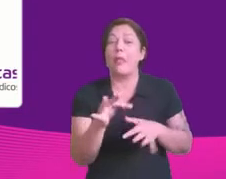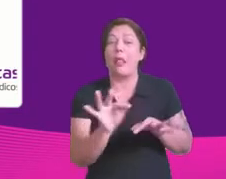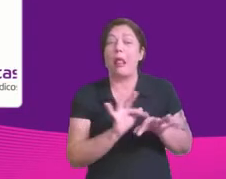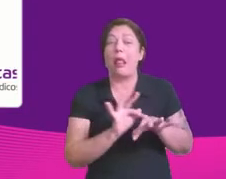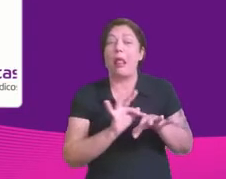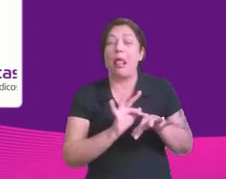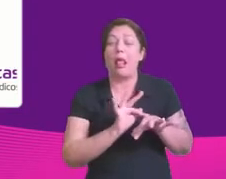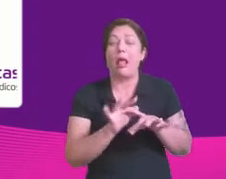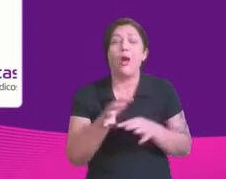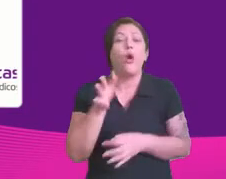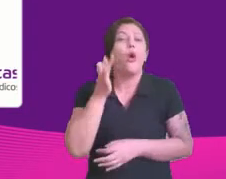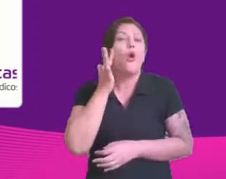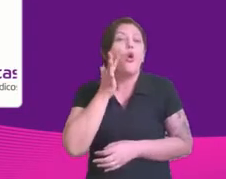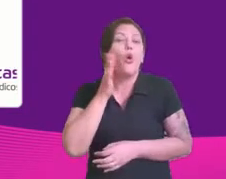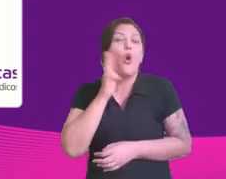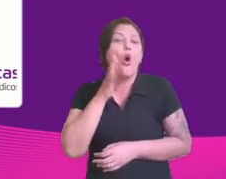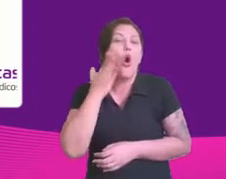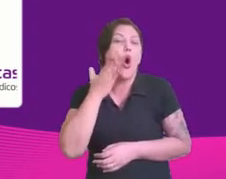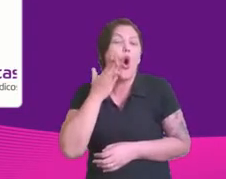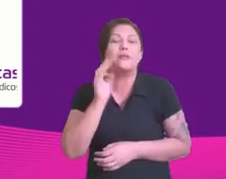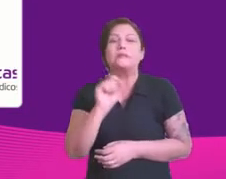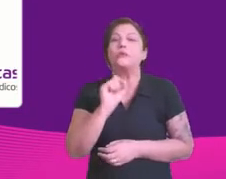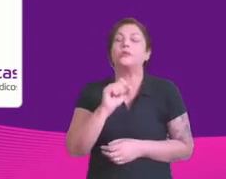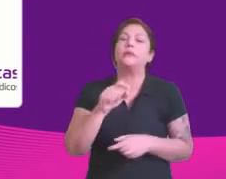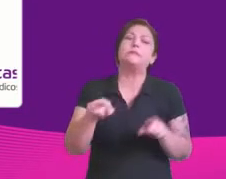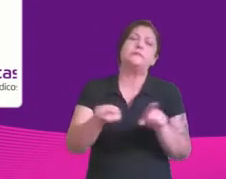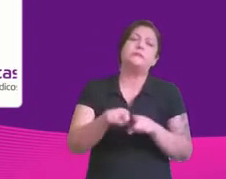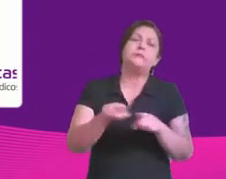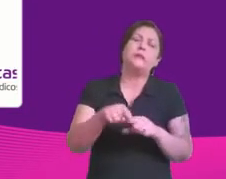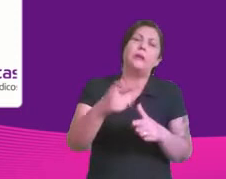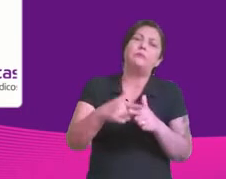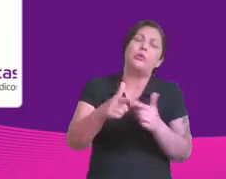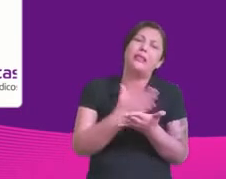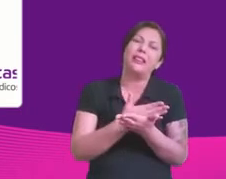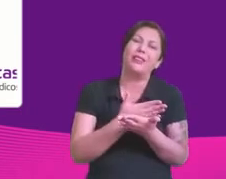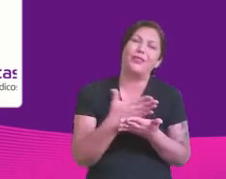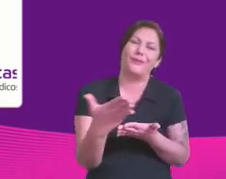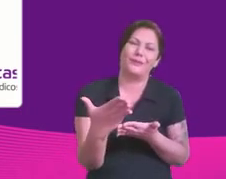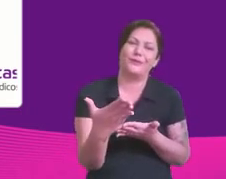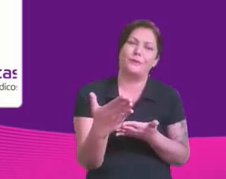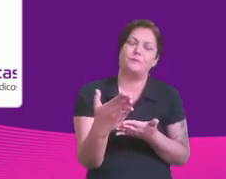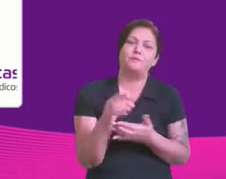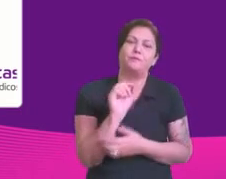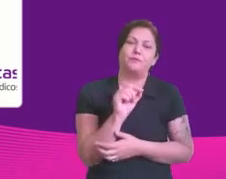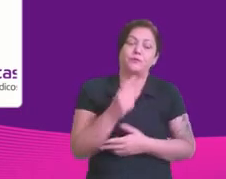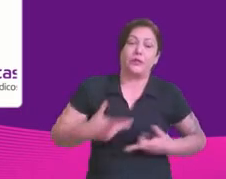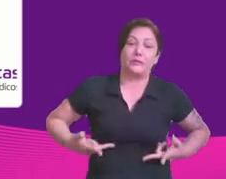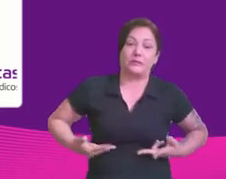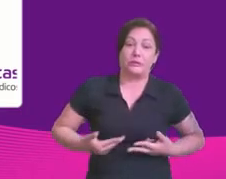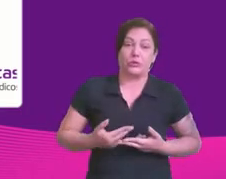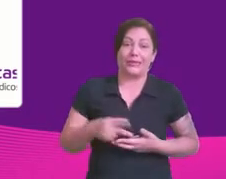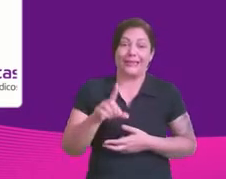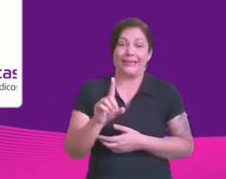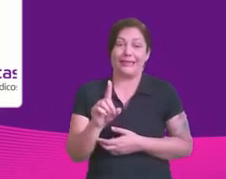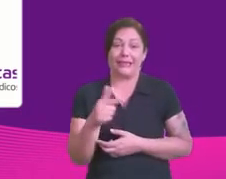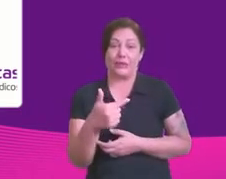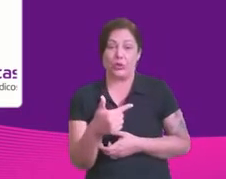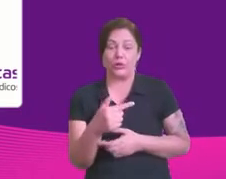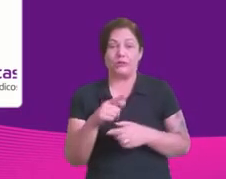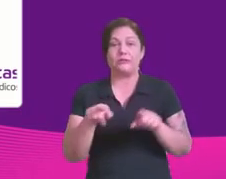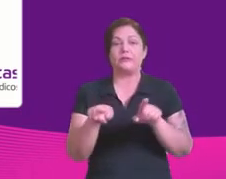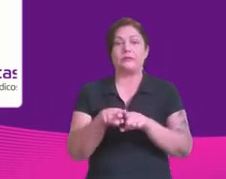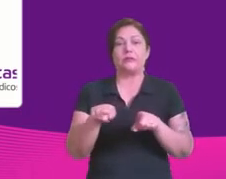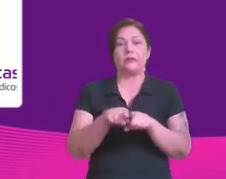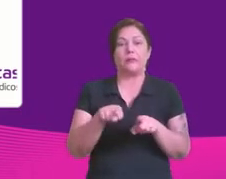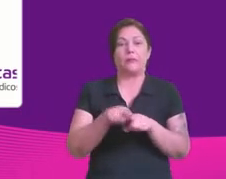a lesões iniciais, tá? Foi uma cirurgia feita D2, tinha uma invasão perineural